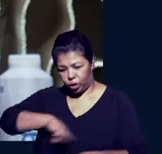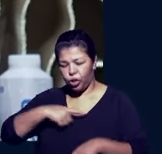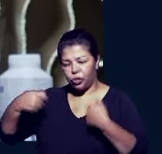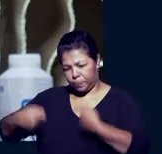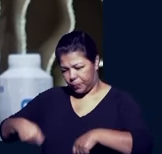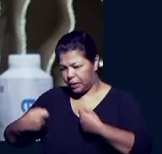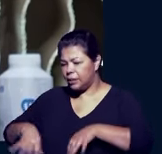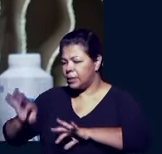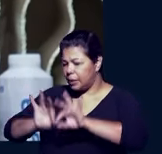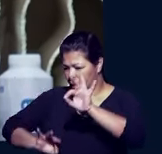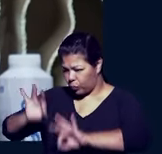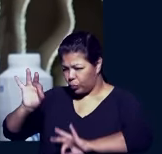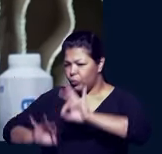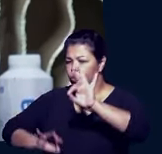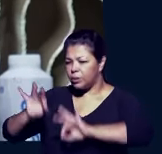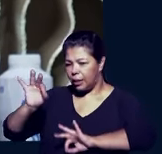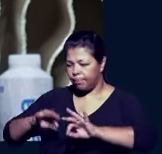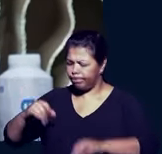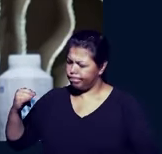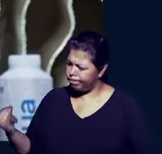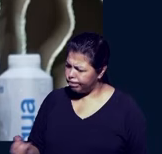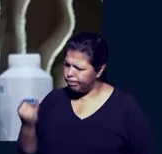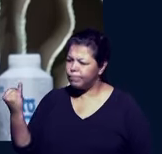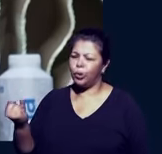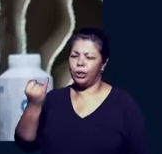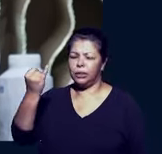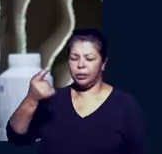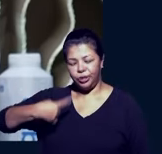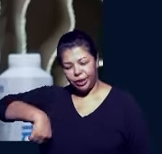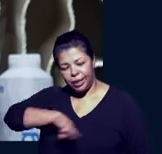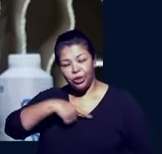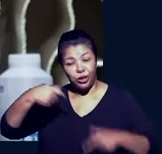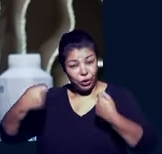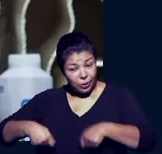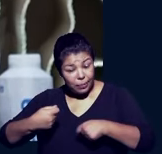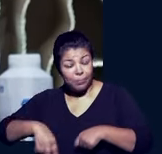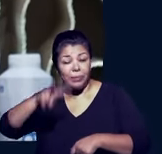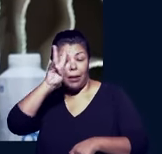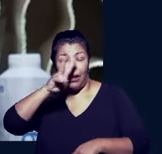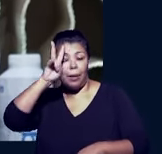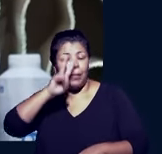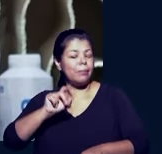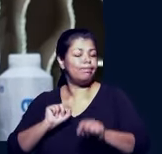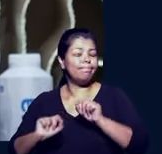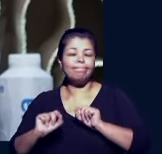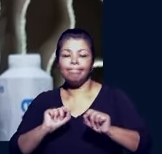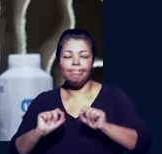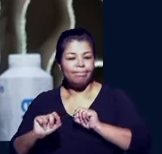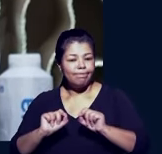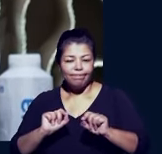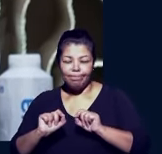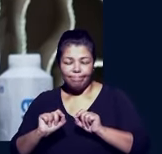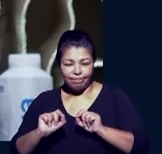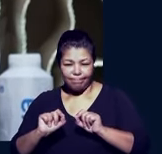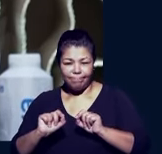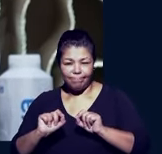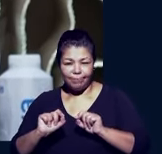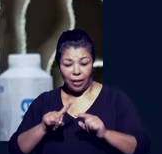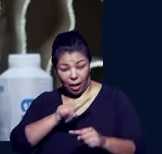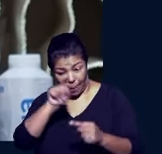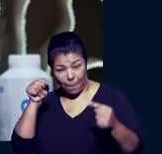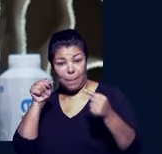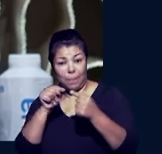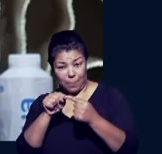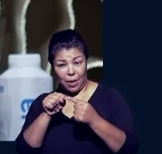ajustado é fundamental que nós possamos lembrar de que a própria meta